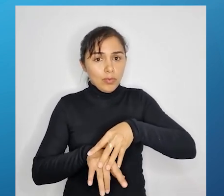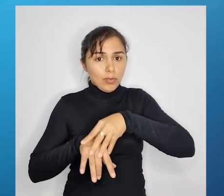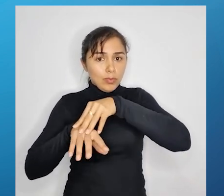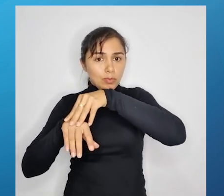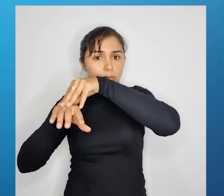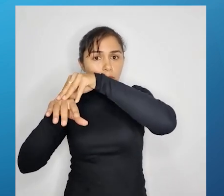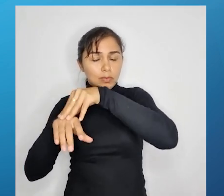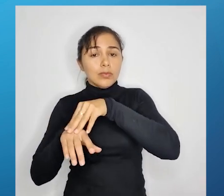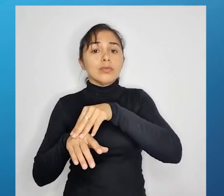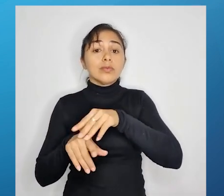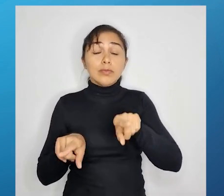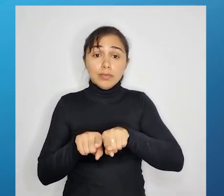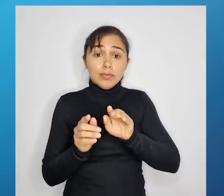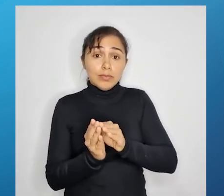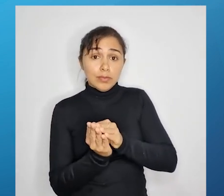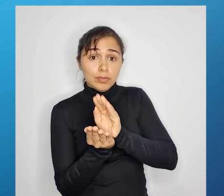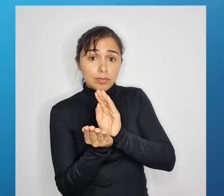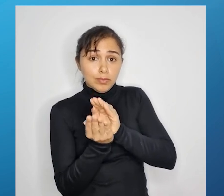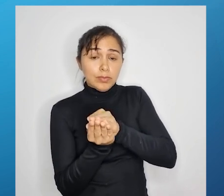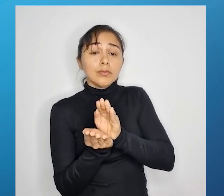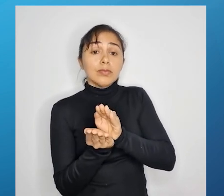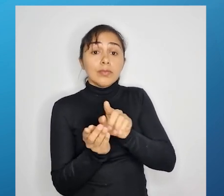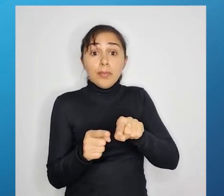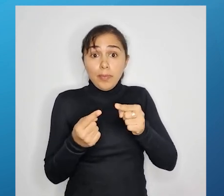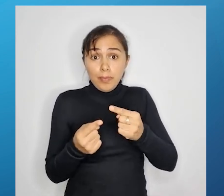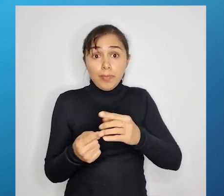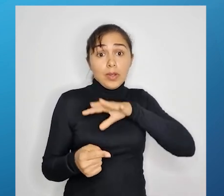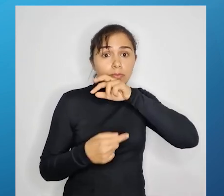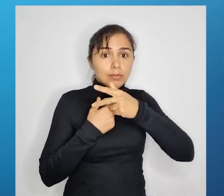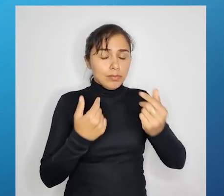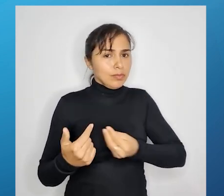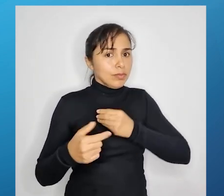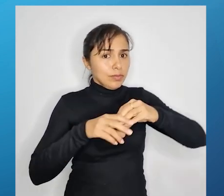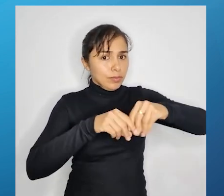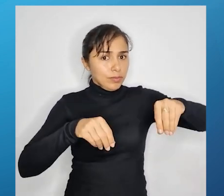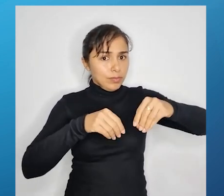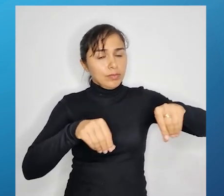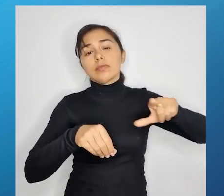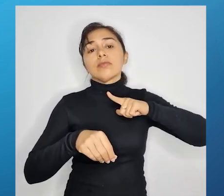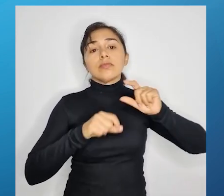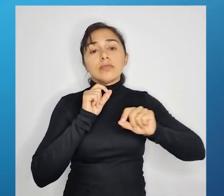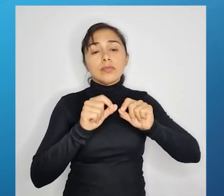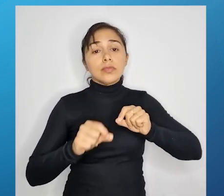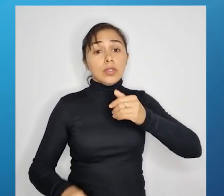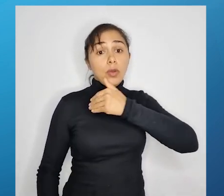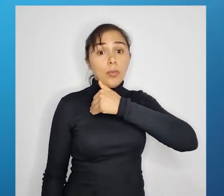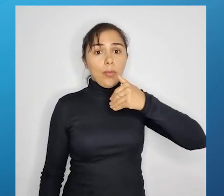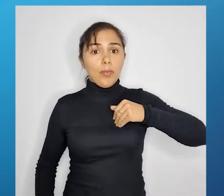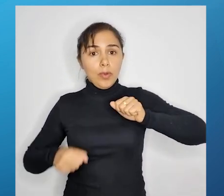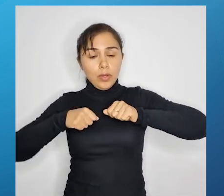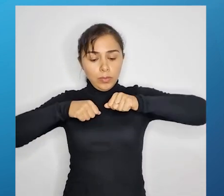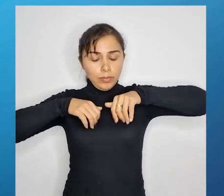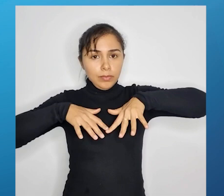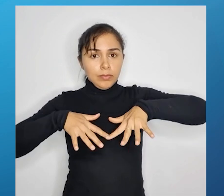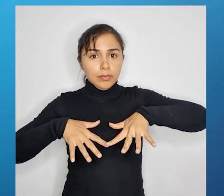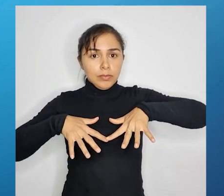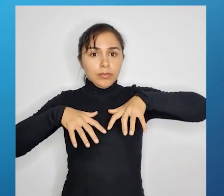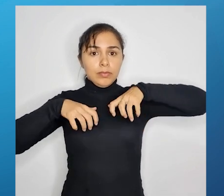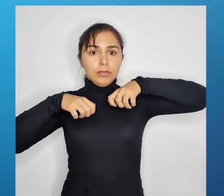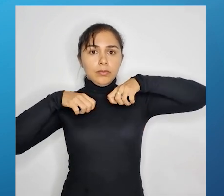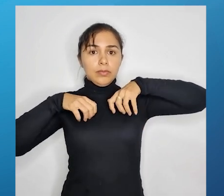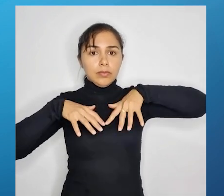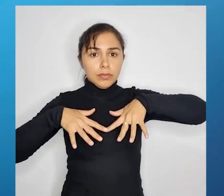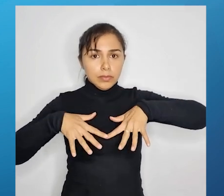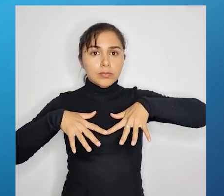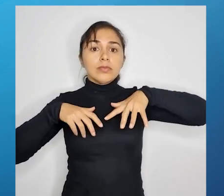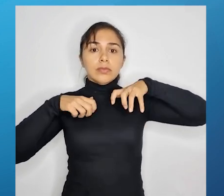ostras. Já naqueles animais que são terrestres, como aqui os caramujos, os caracóis, nós temos a presença de pulmões. Está presente em moluscos que vivem em